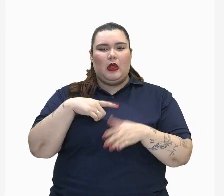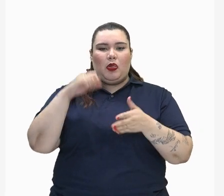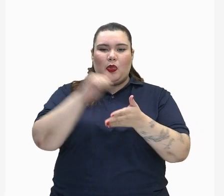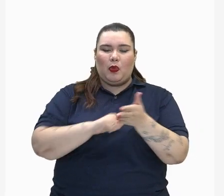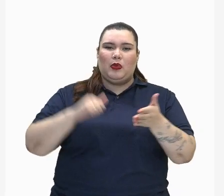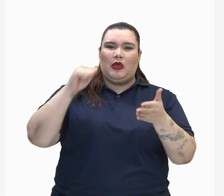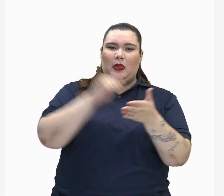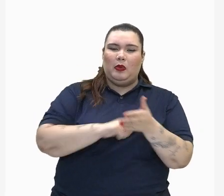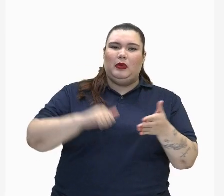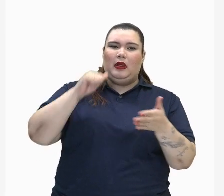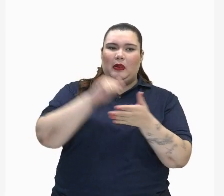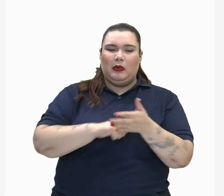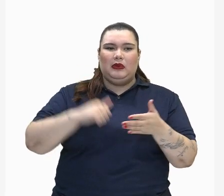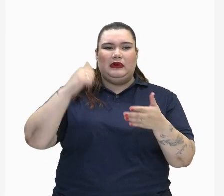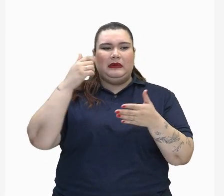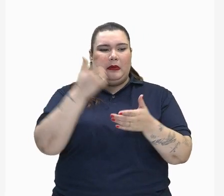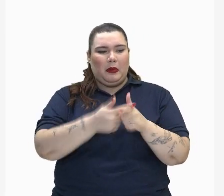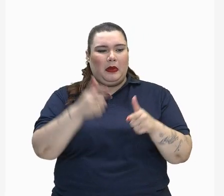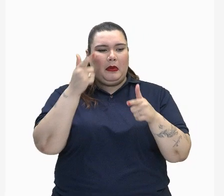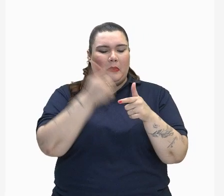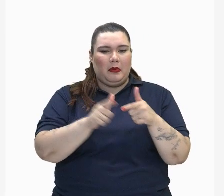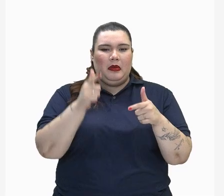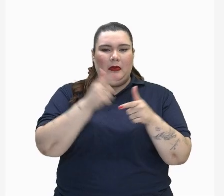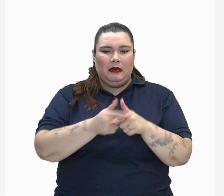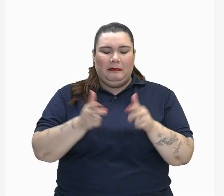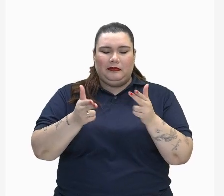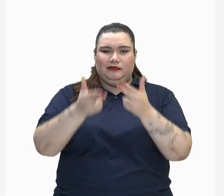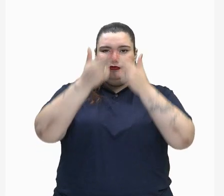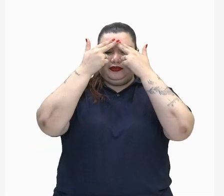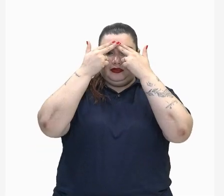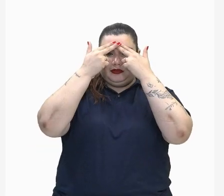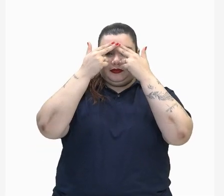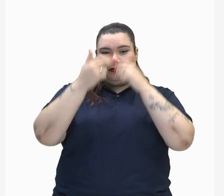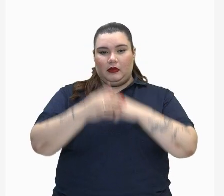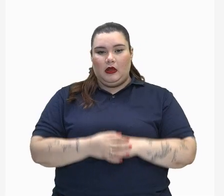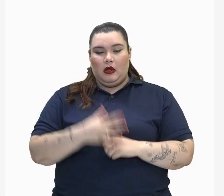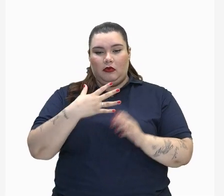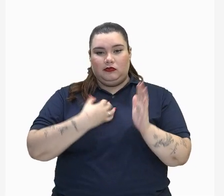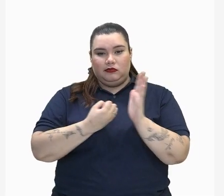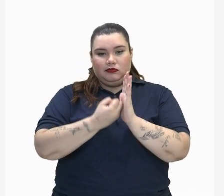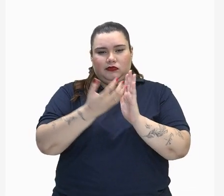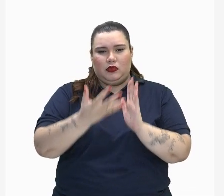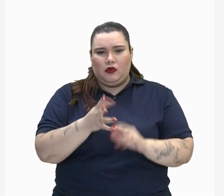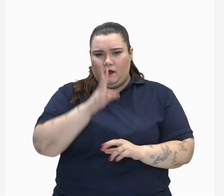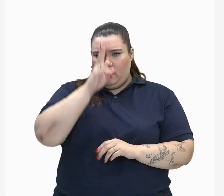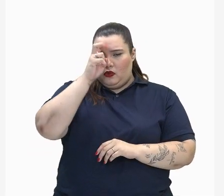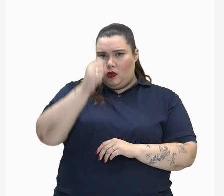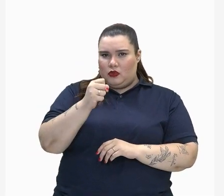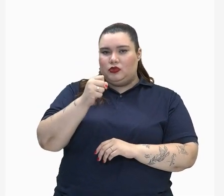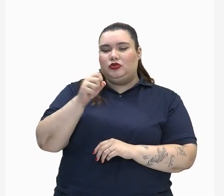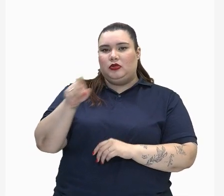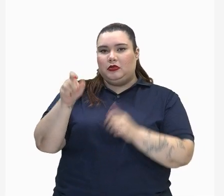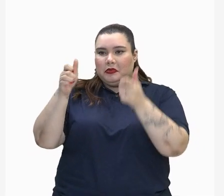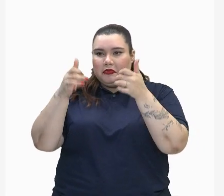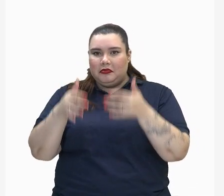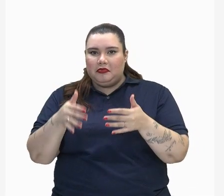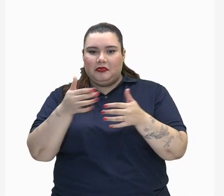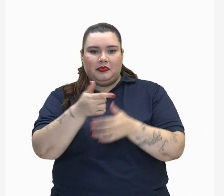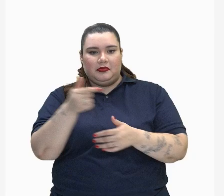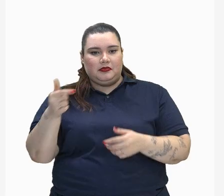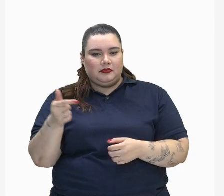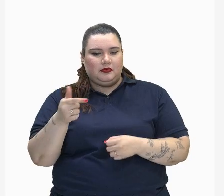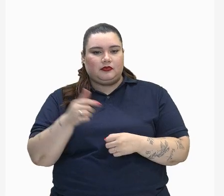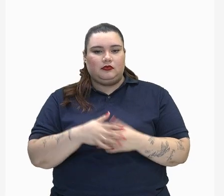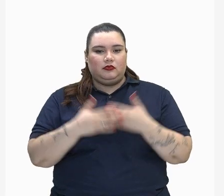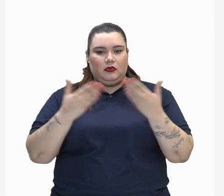talvez traumático. A emoção do eu lírico é forte, mesmo que ele não diga isto diretamente.